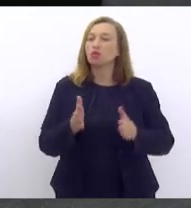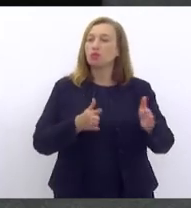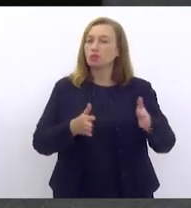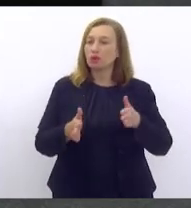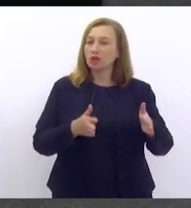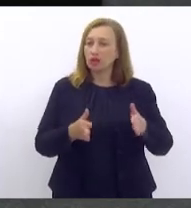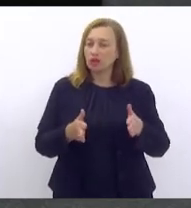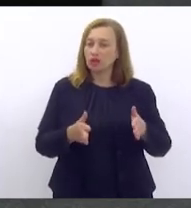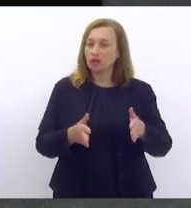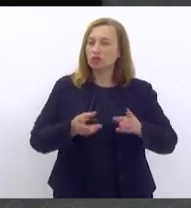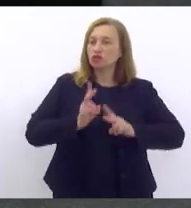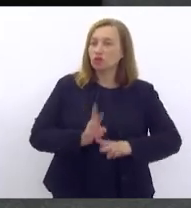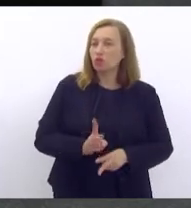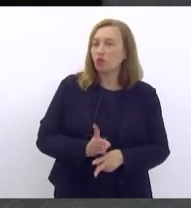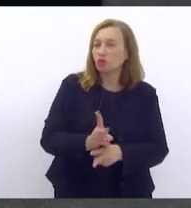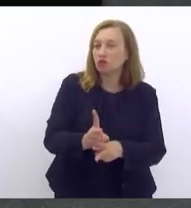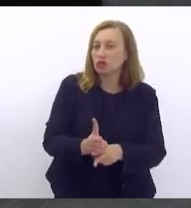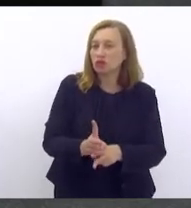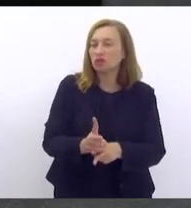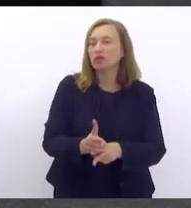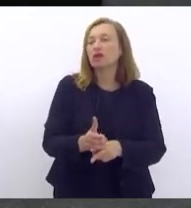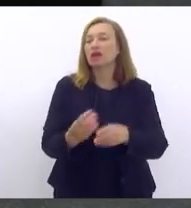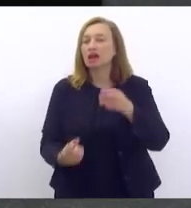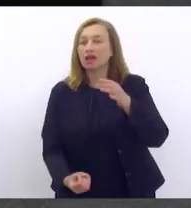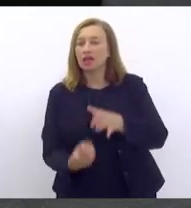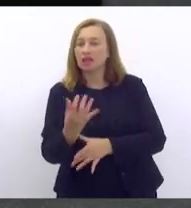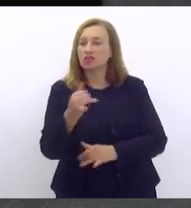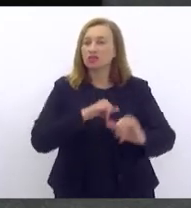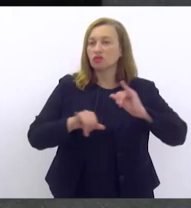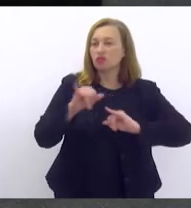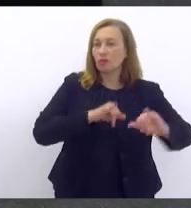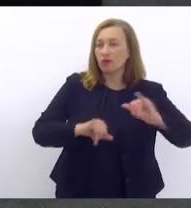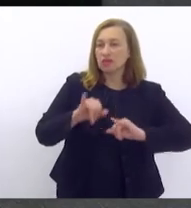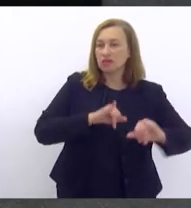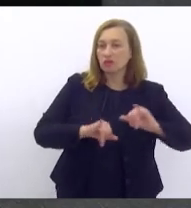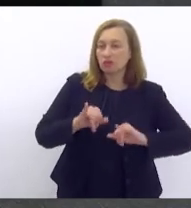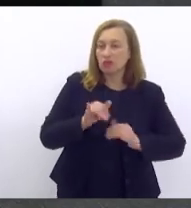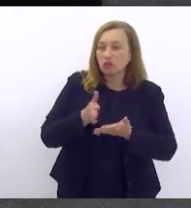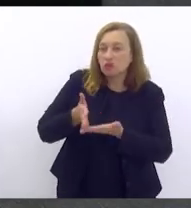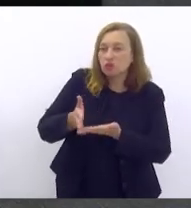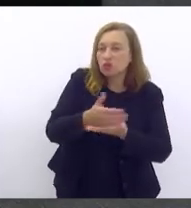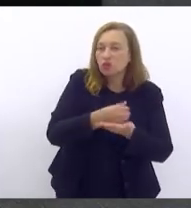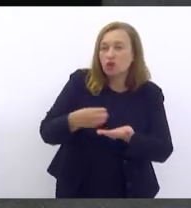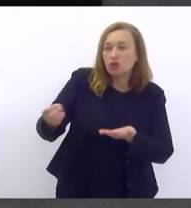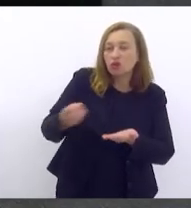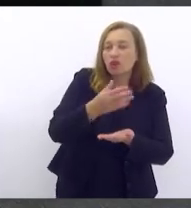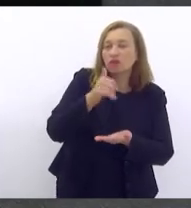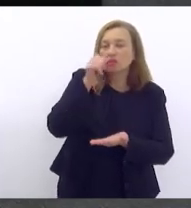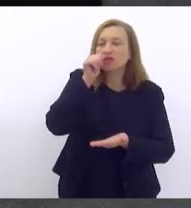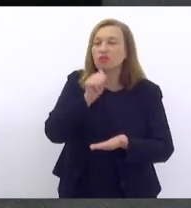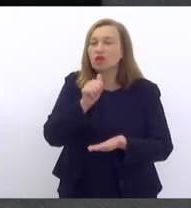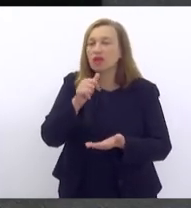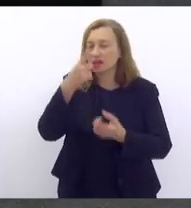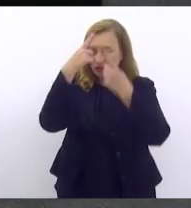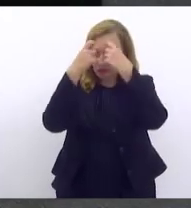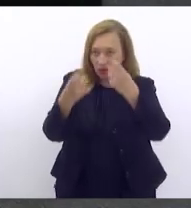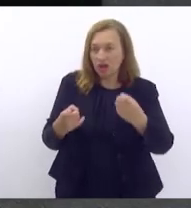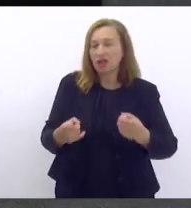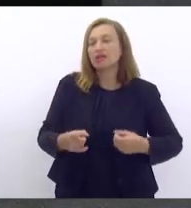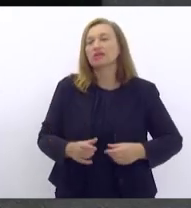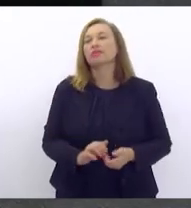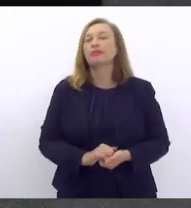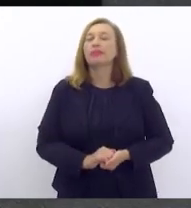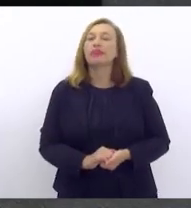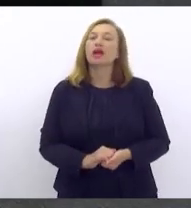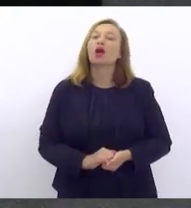de continuidade a formulação de dados estatísticos sobre as mulheres vítimas de violência. Por